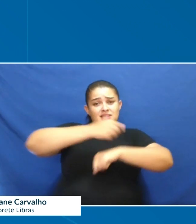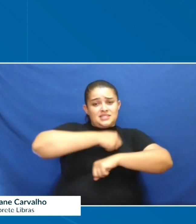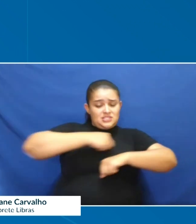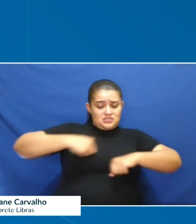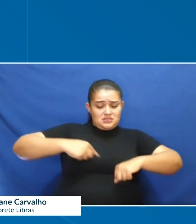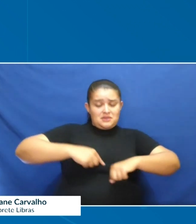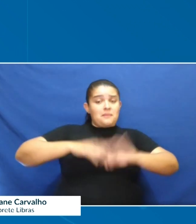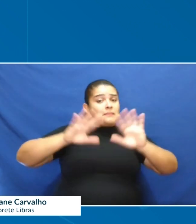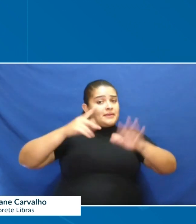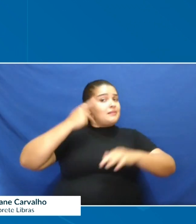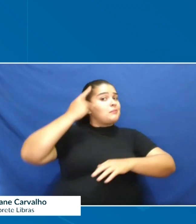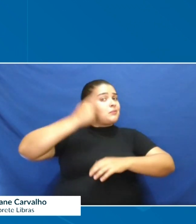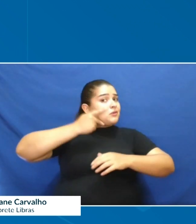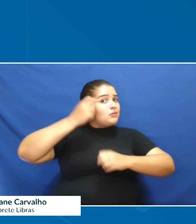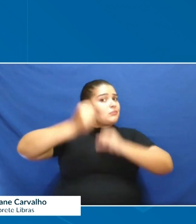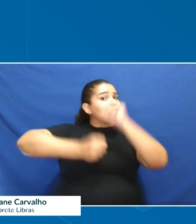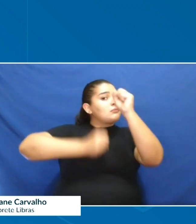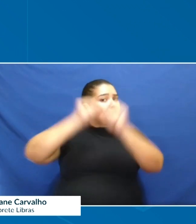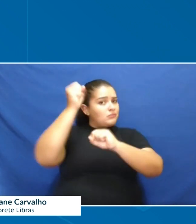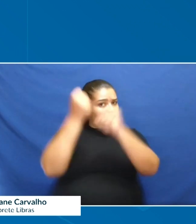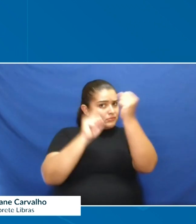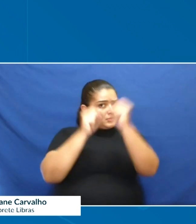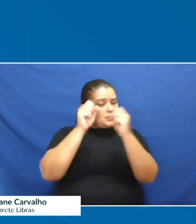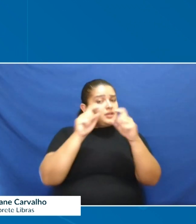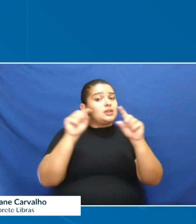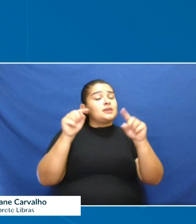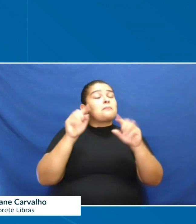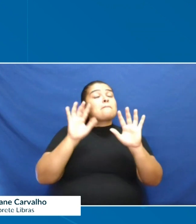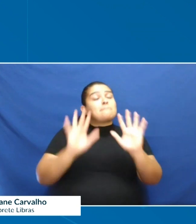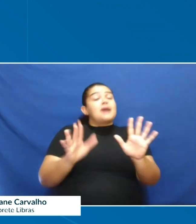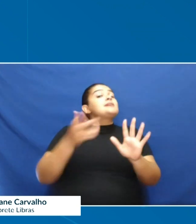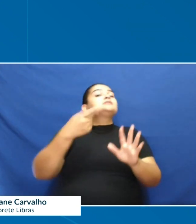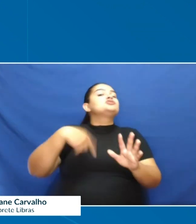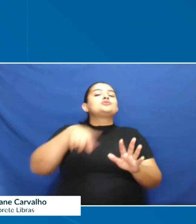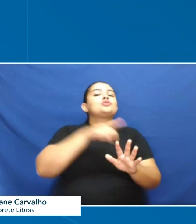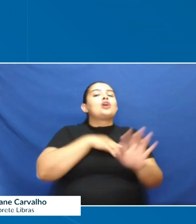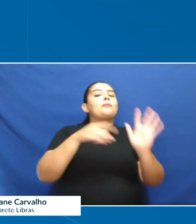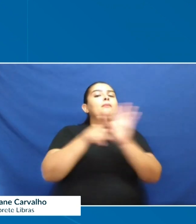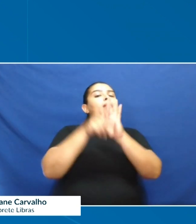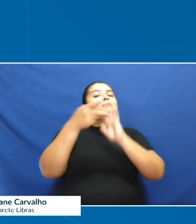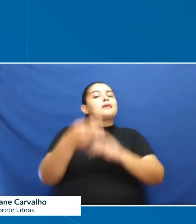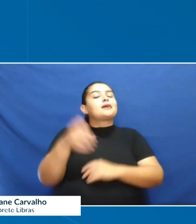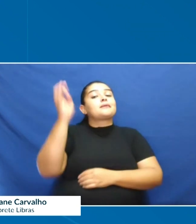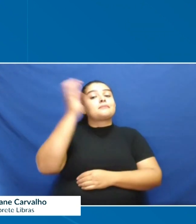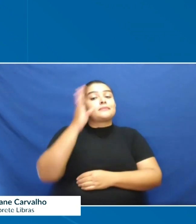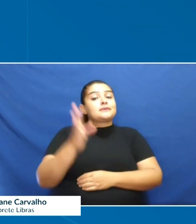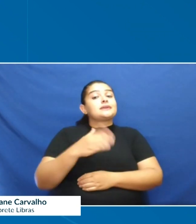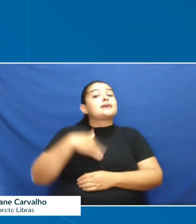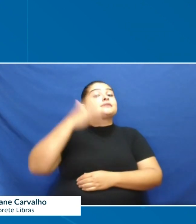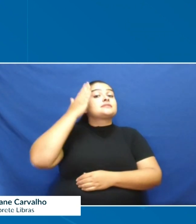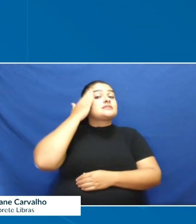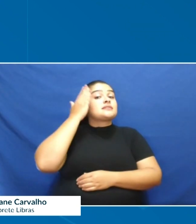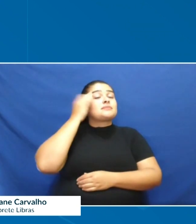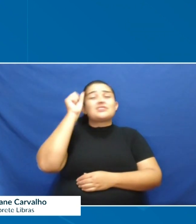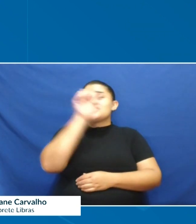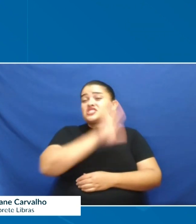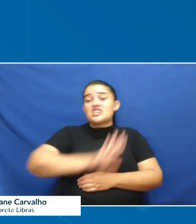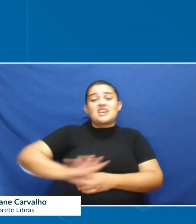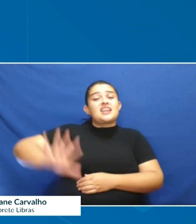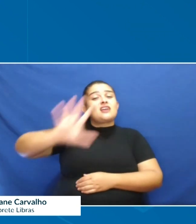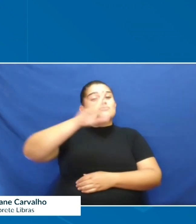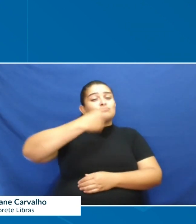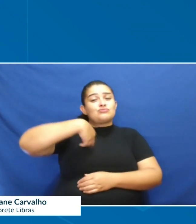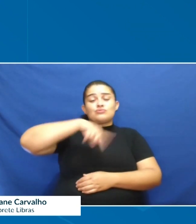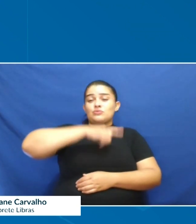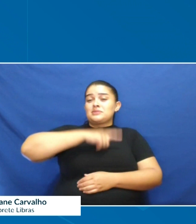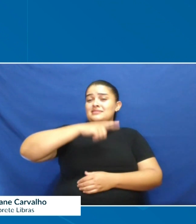uma política industrial e agem dessa forma. Cabe a nós reagirmos, né? E isso é uma coisa geral, né? Nós temos